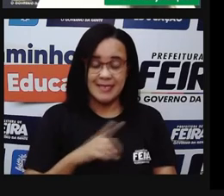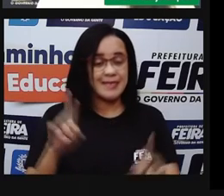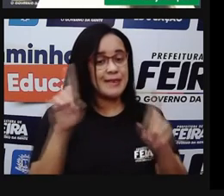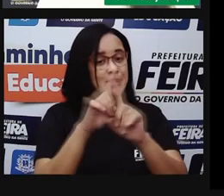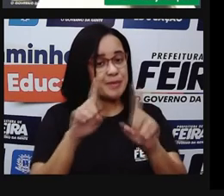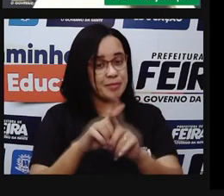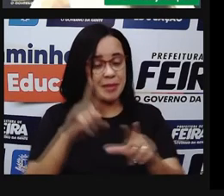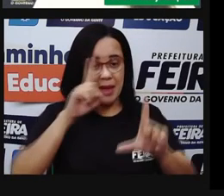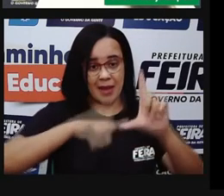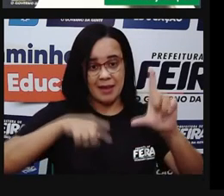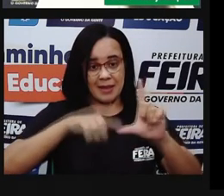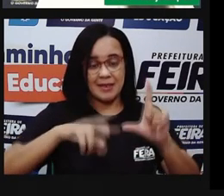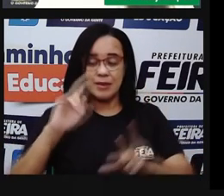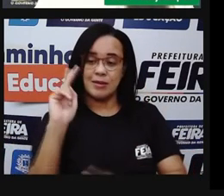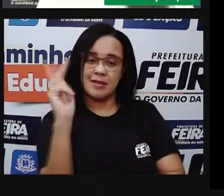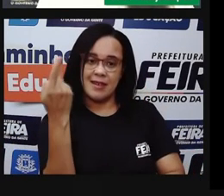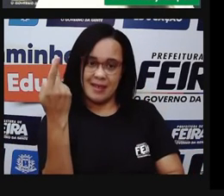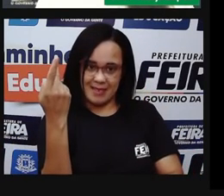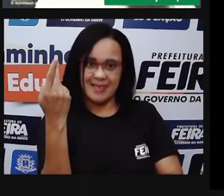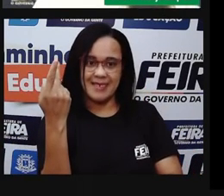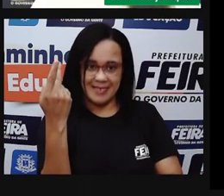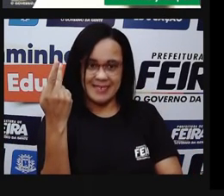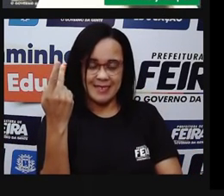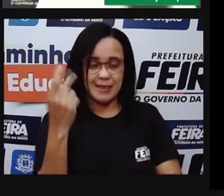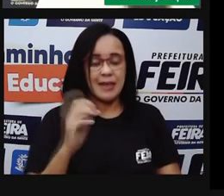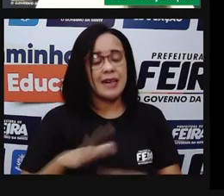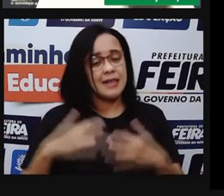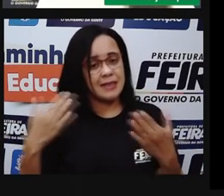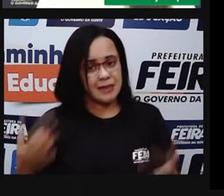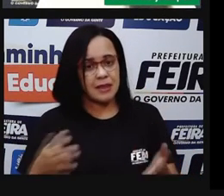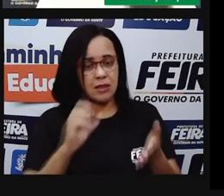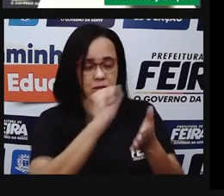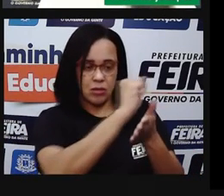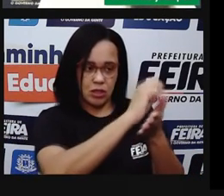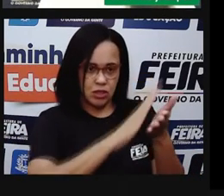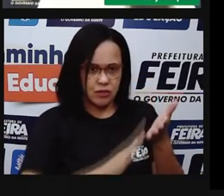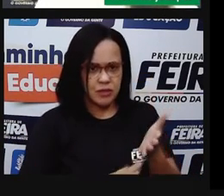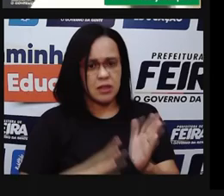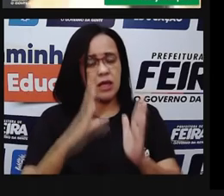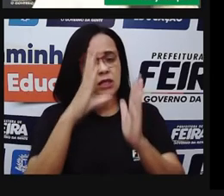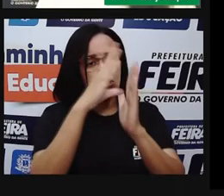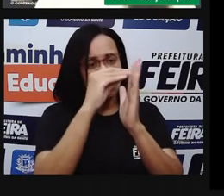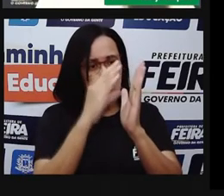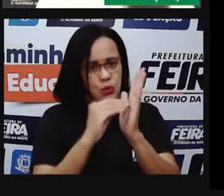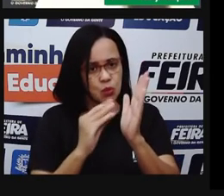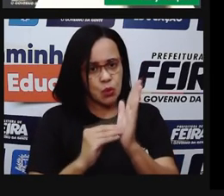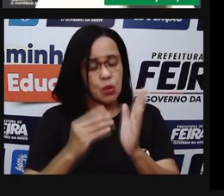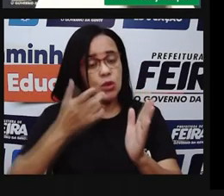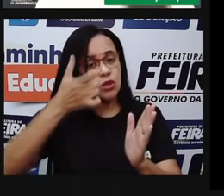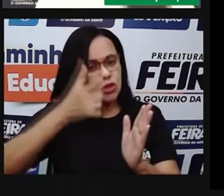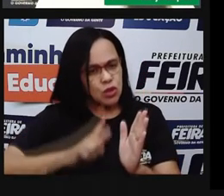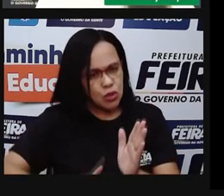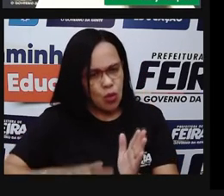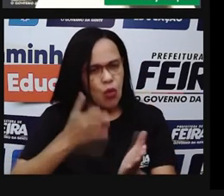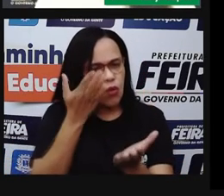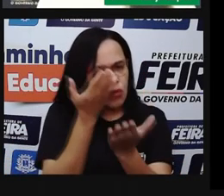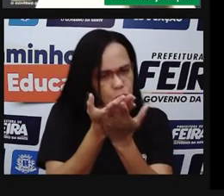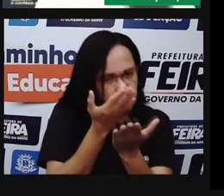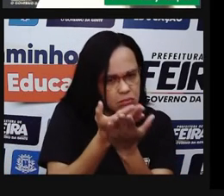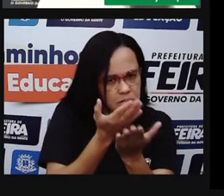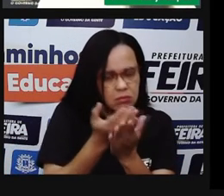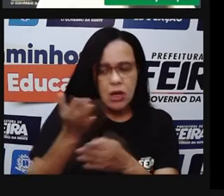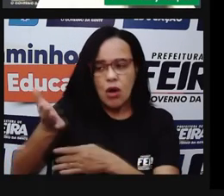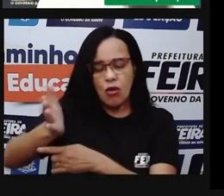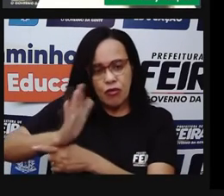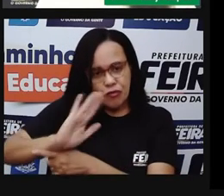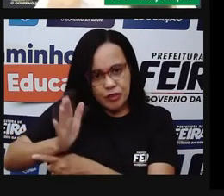H. Então, vou deixar essa sugestão de atividades. Revisem esse conteúdo. Se tiverem dúvidas, assistam o vídeo novamente. Na